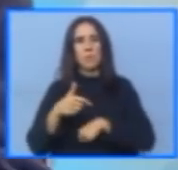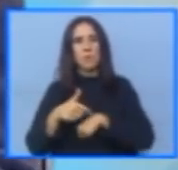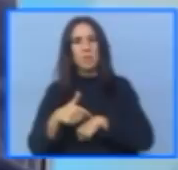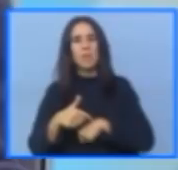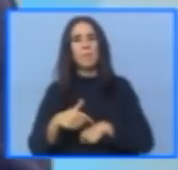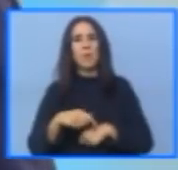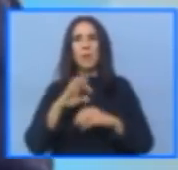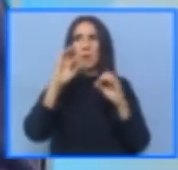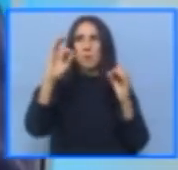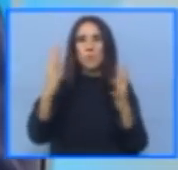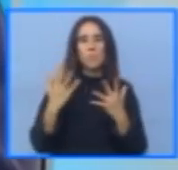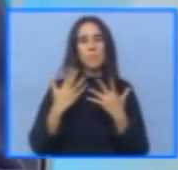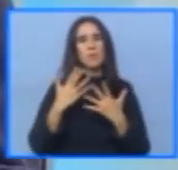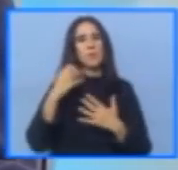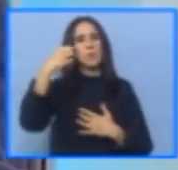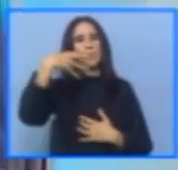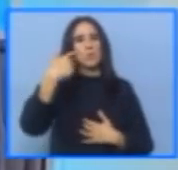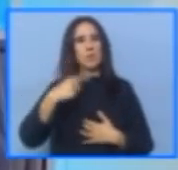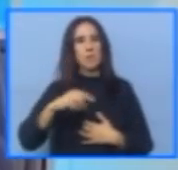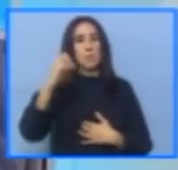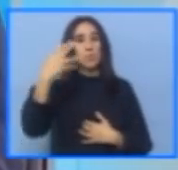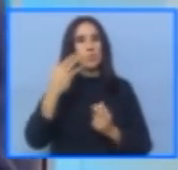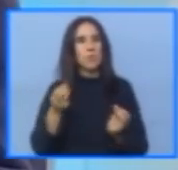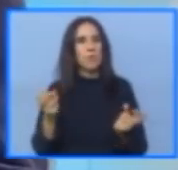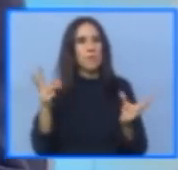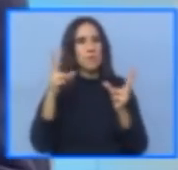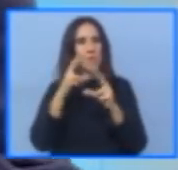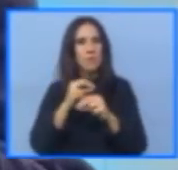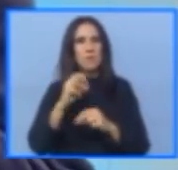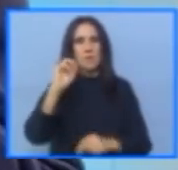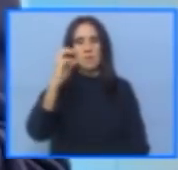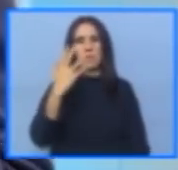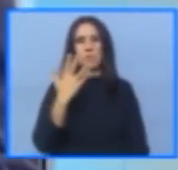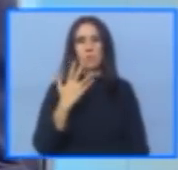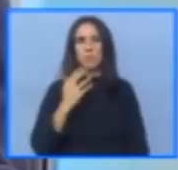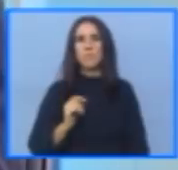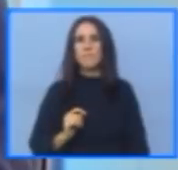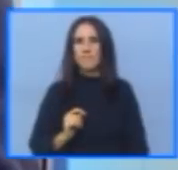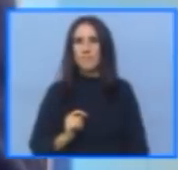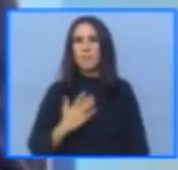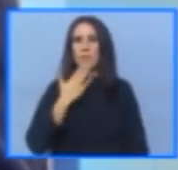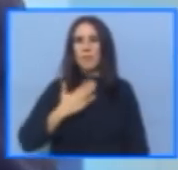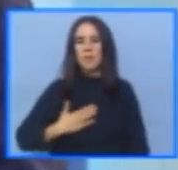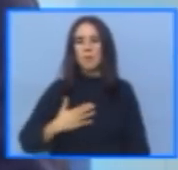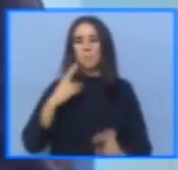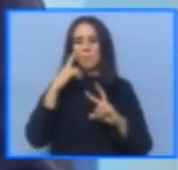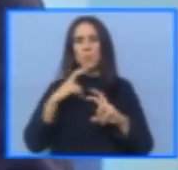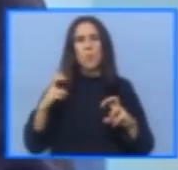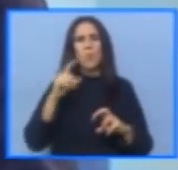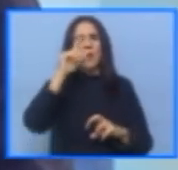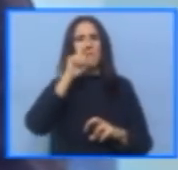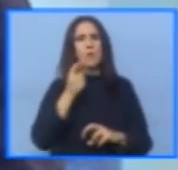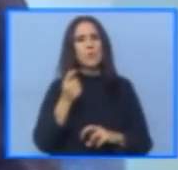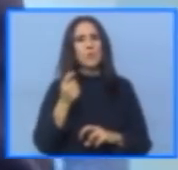é iluminado por uma luz nova, e essa luz faz descobrir. Eu até me lembro um